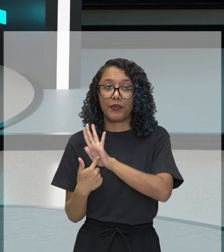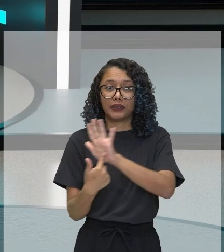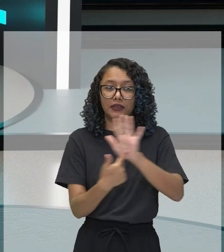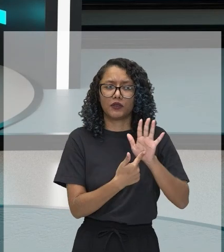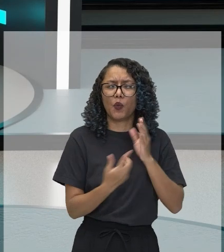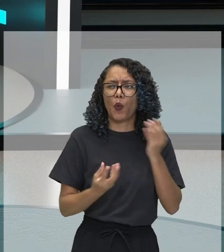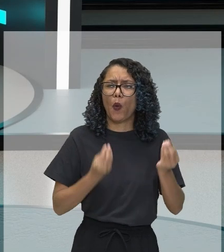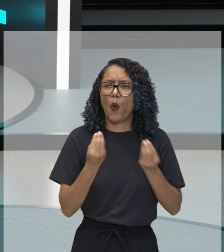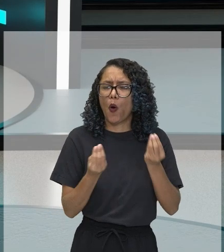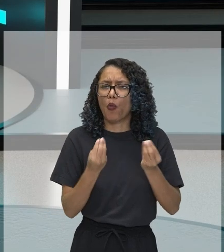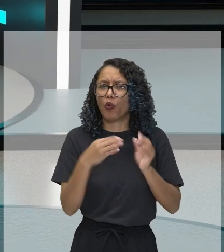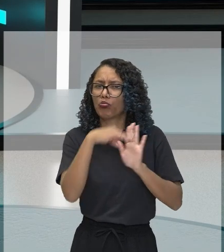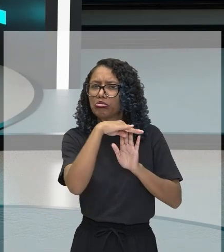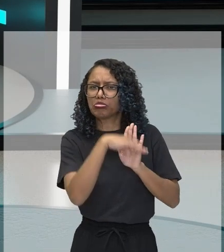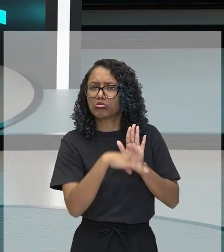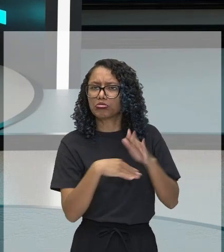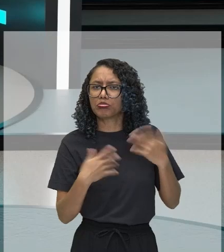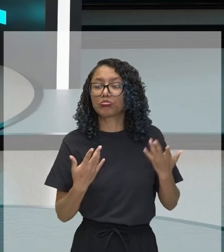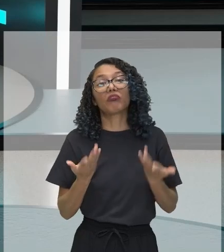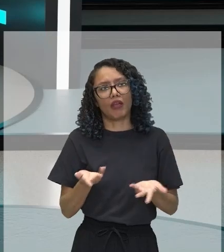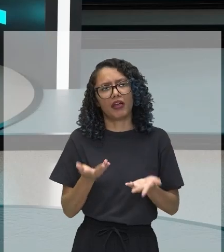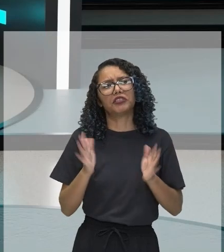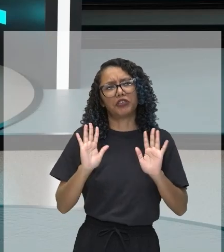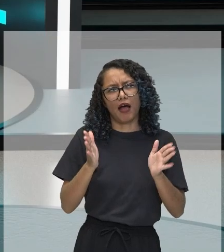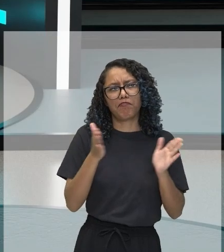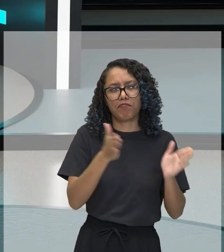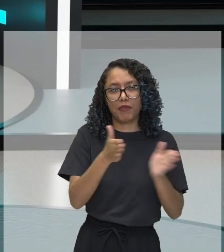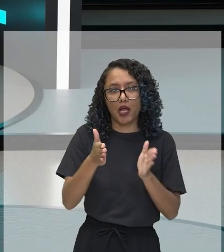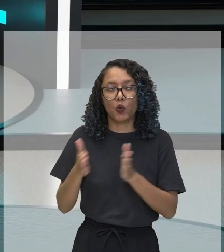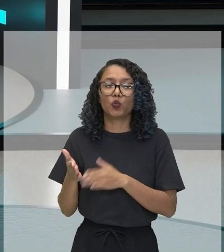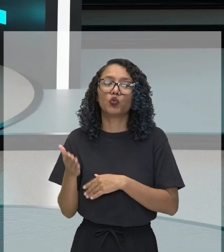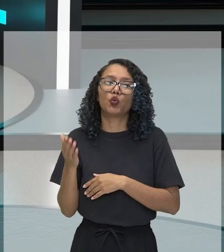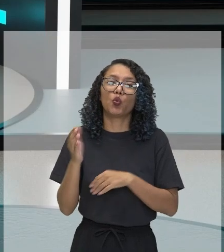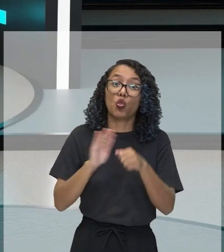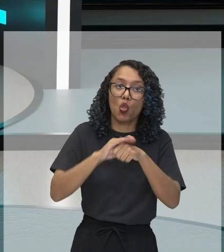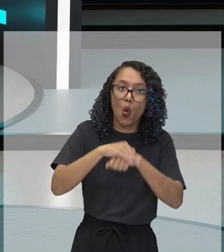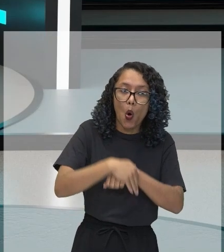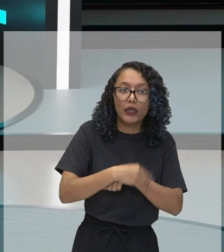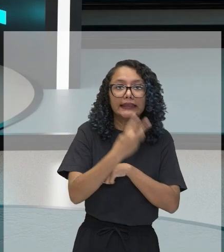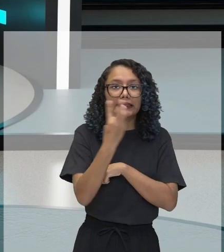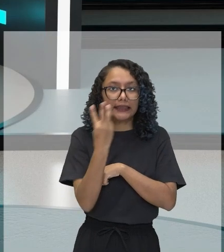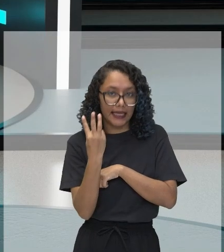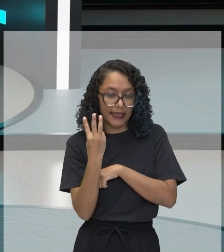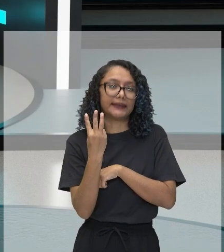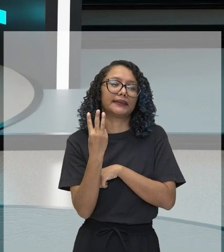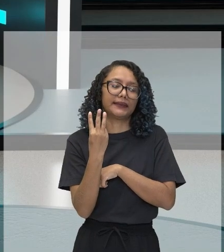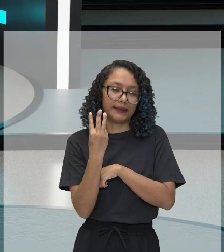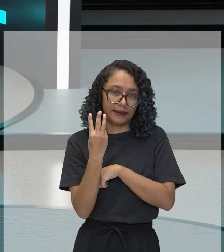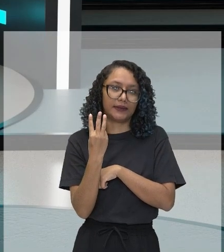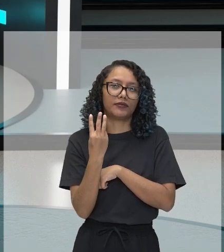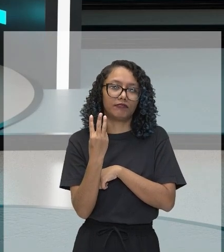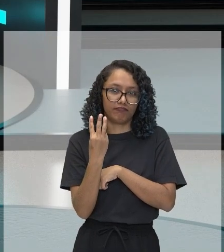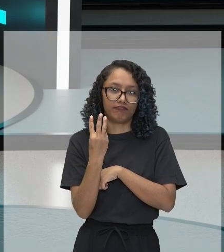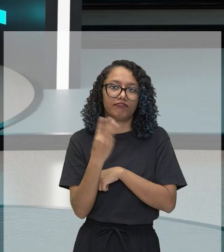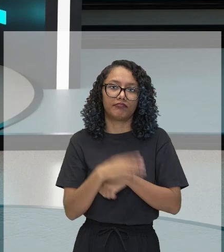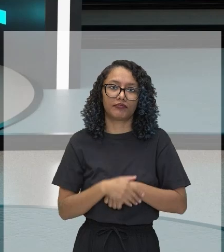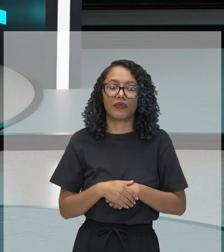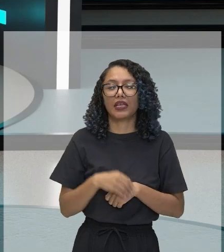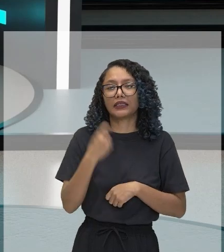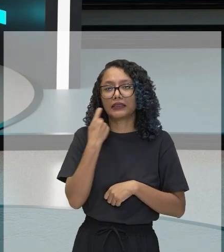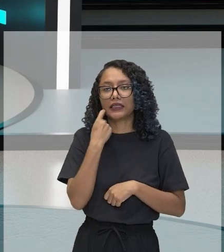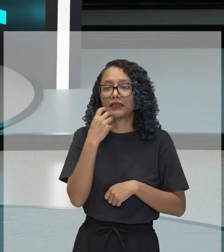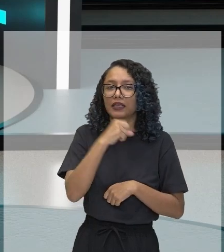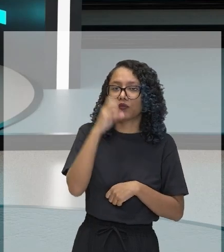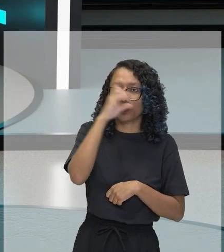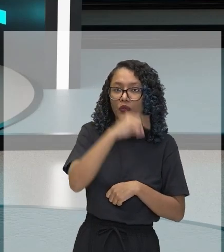realizadas, como já falei, 3 noites, né? Durante esse período acontece um